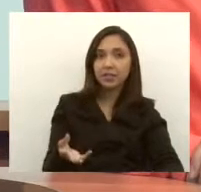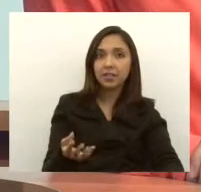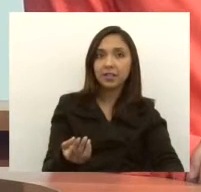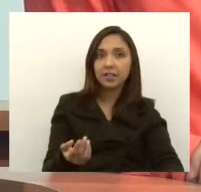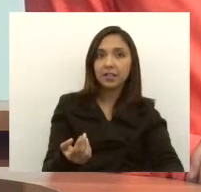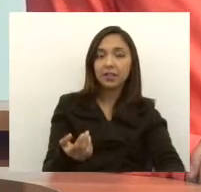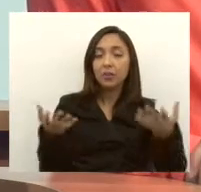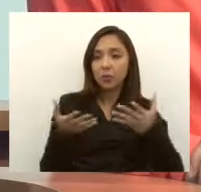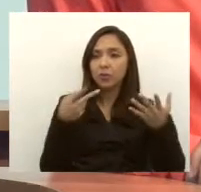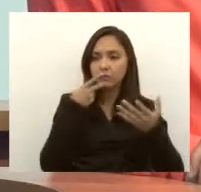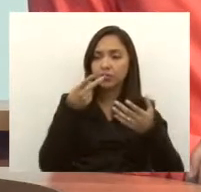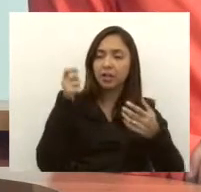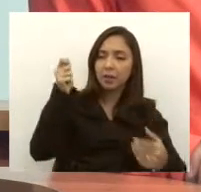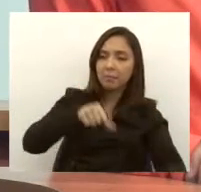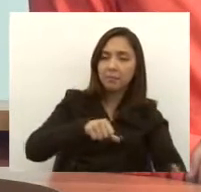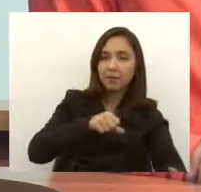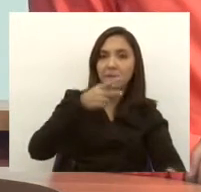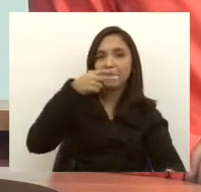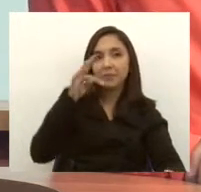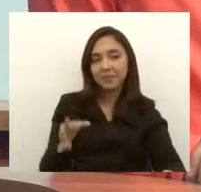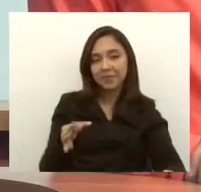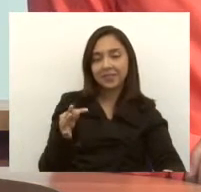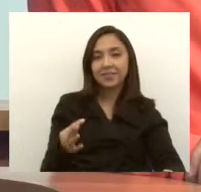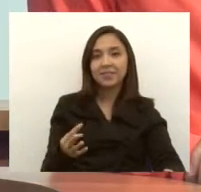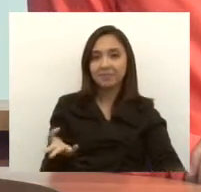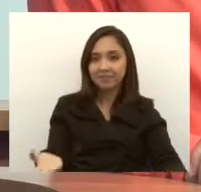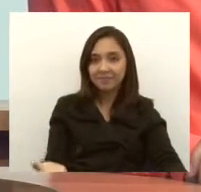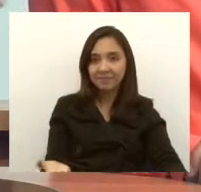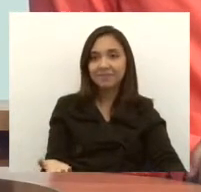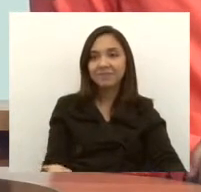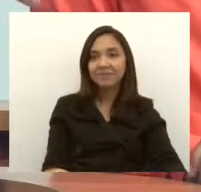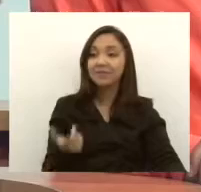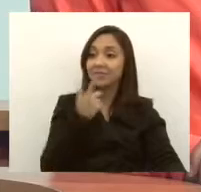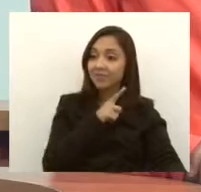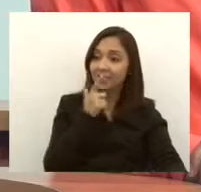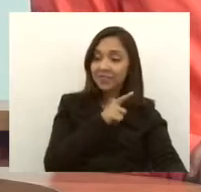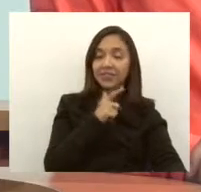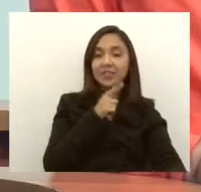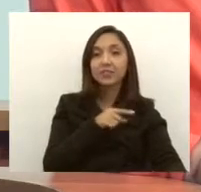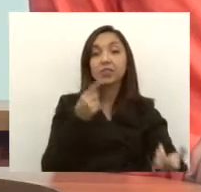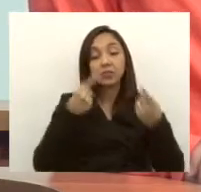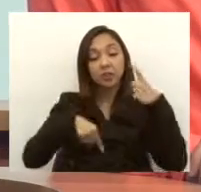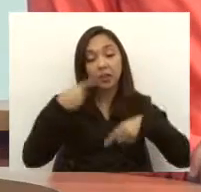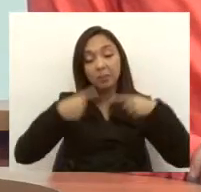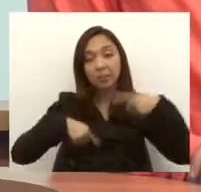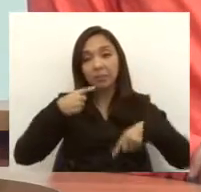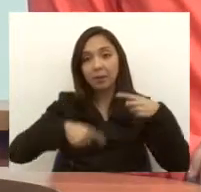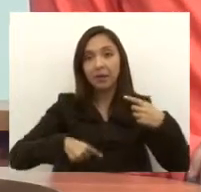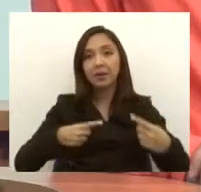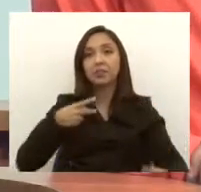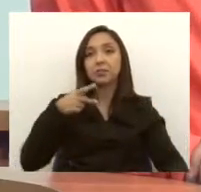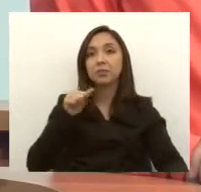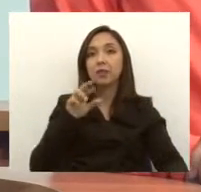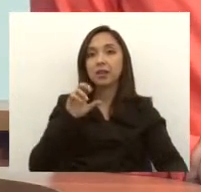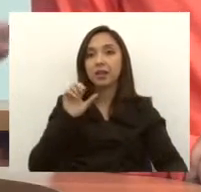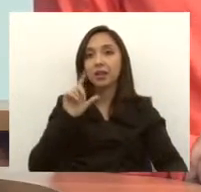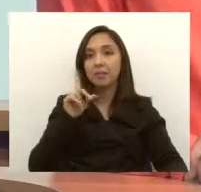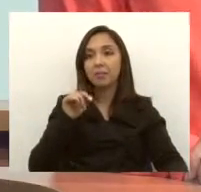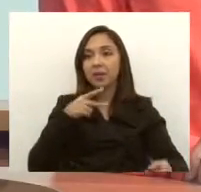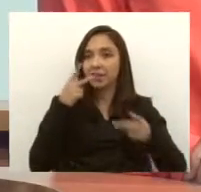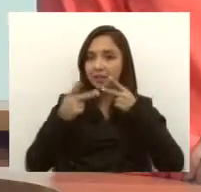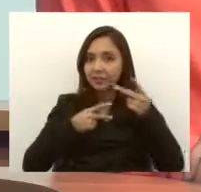PT hoje? É a melhor coisa do mundo, Paulo Cardia. Consegui, então é o debate, parlamento,